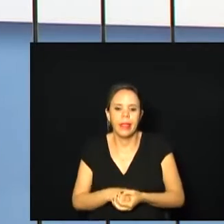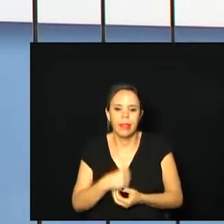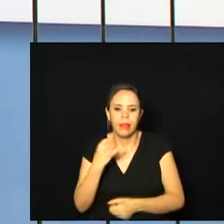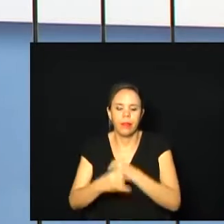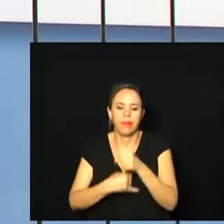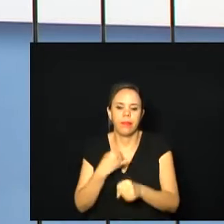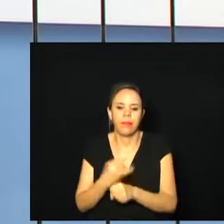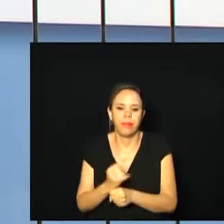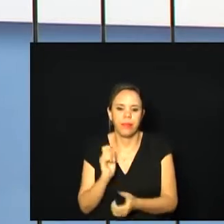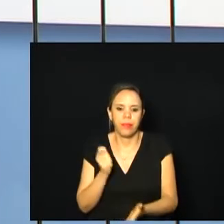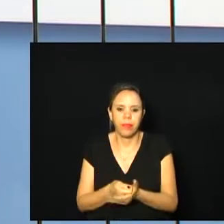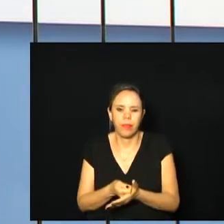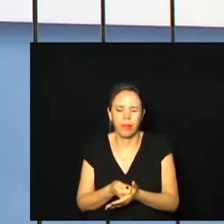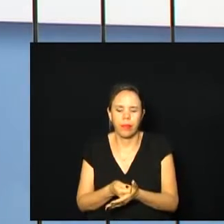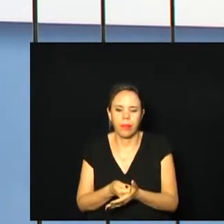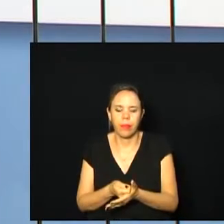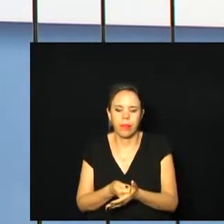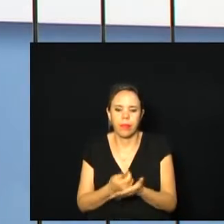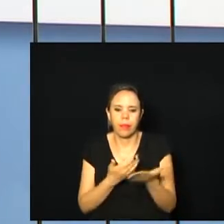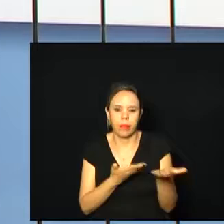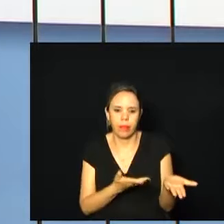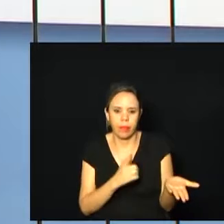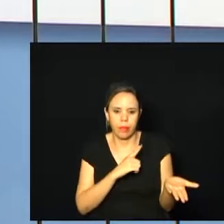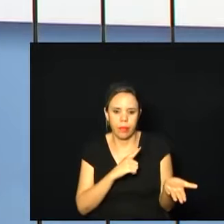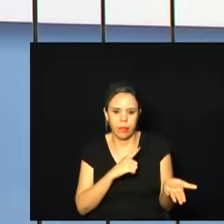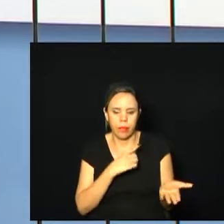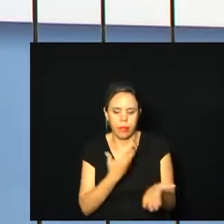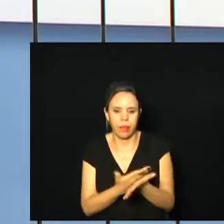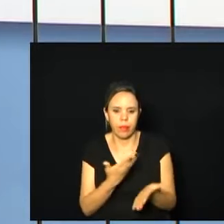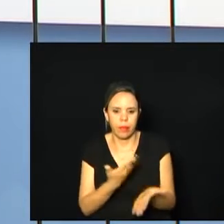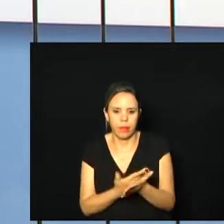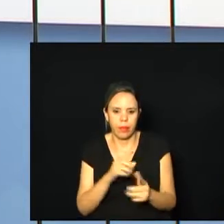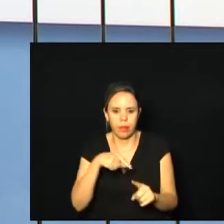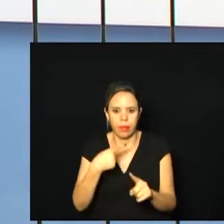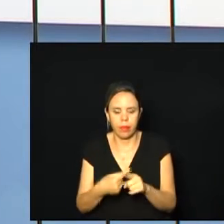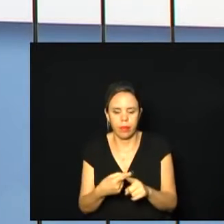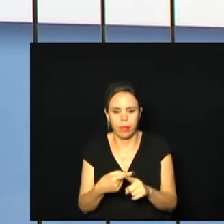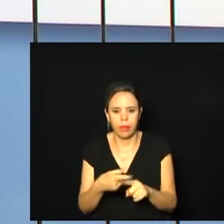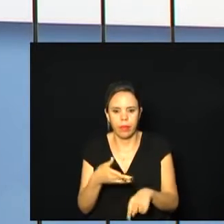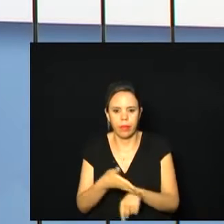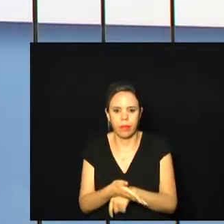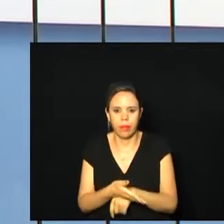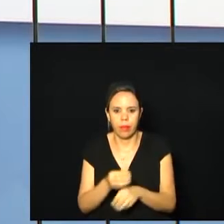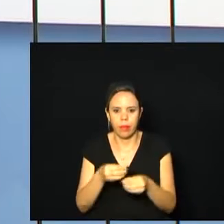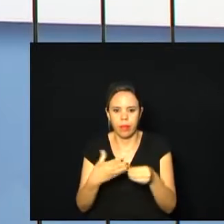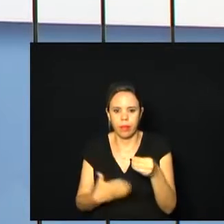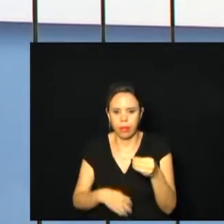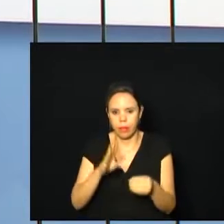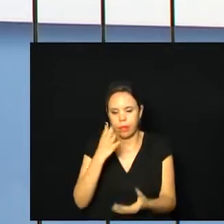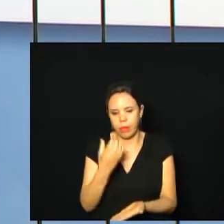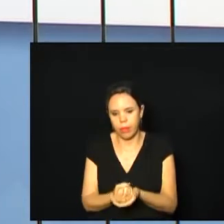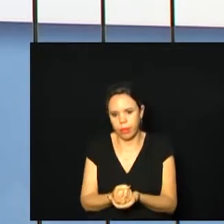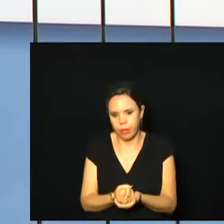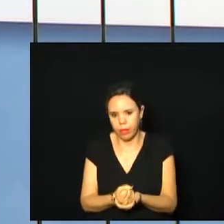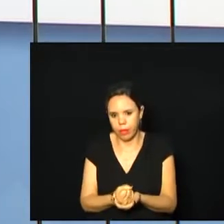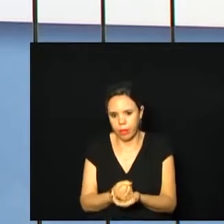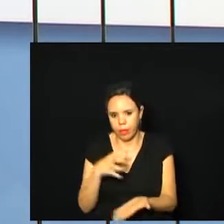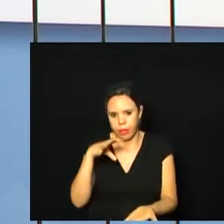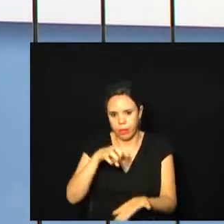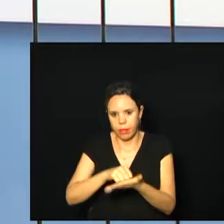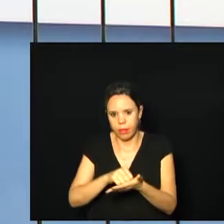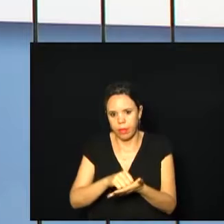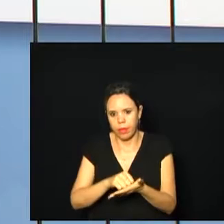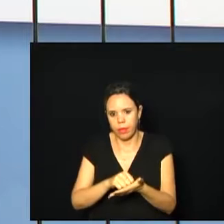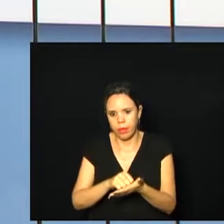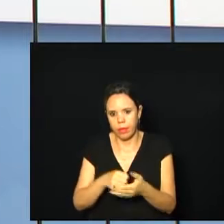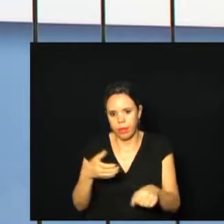online pagas. Neste caso, terão aulas extras e acesso ao conteúdo gravado e inscrições ainda